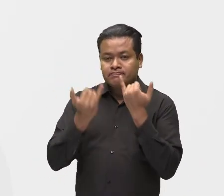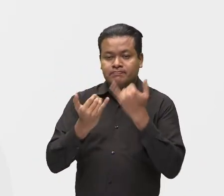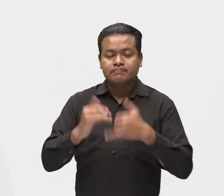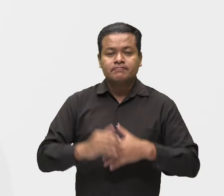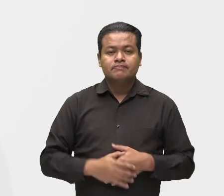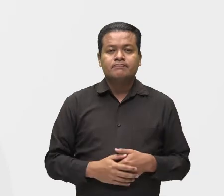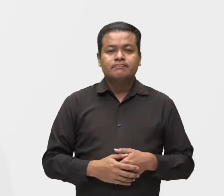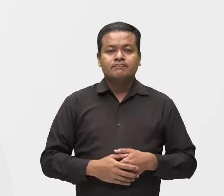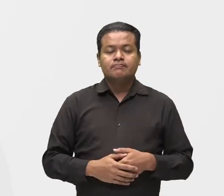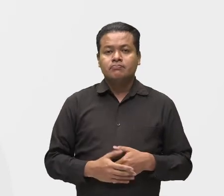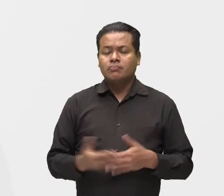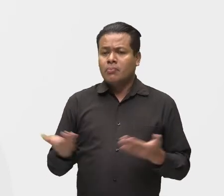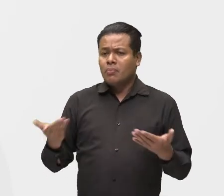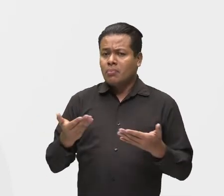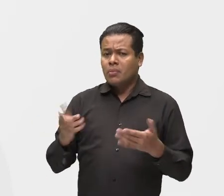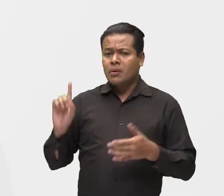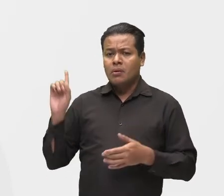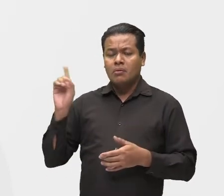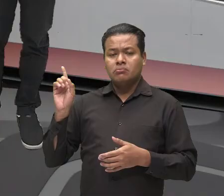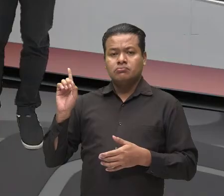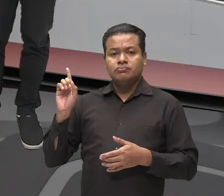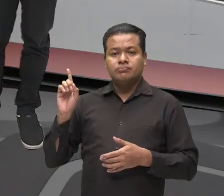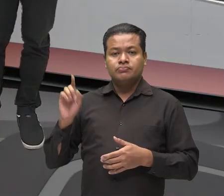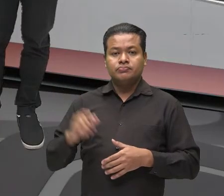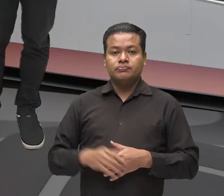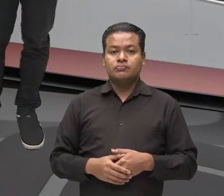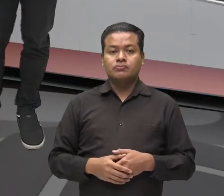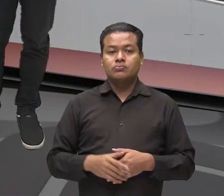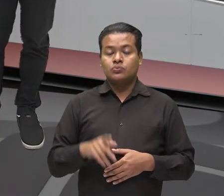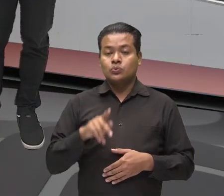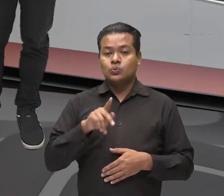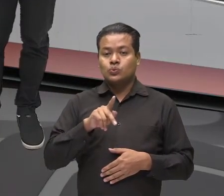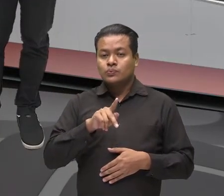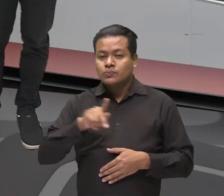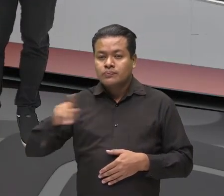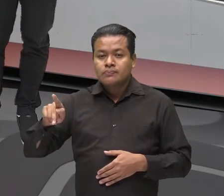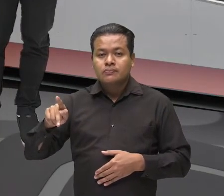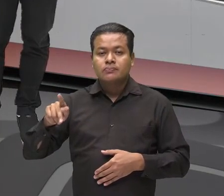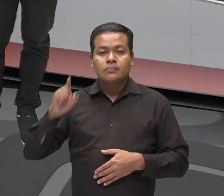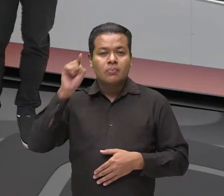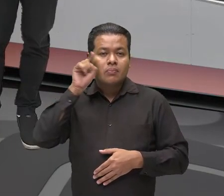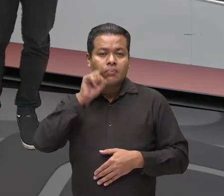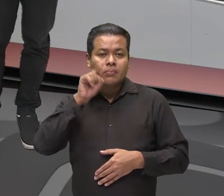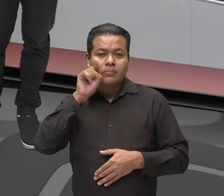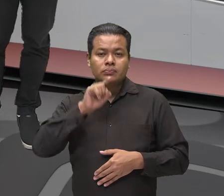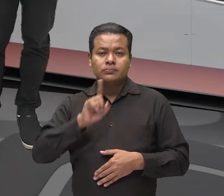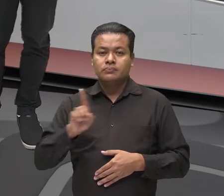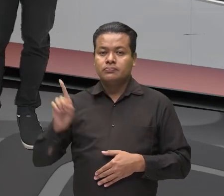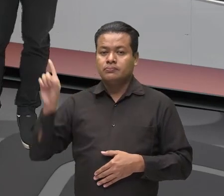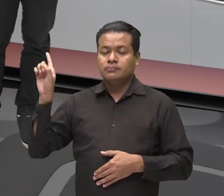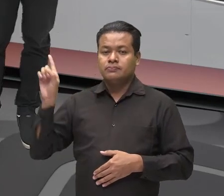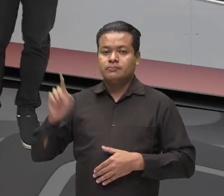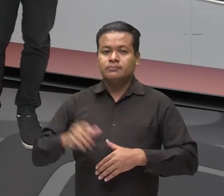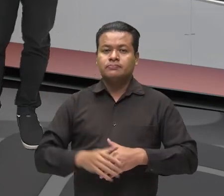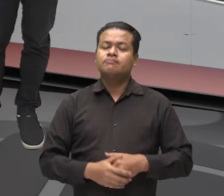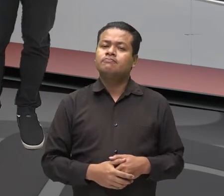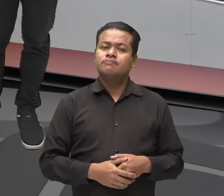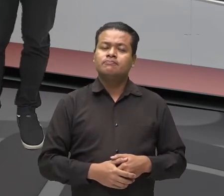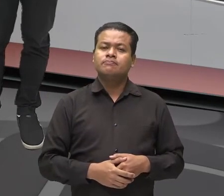É uma notícia recente, né? O Joe Biden, que é o atual presidente lá dos Estados Unidos, tá aqui a notícia, né? Vem lá do portal da CNN